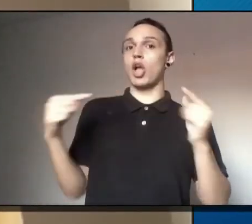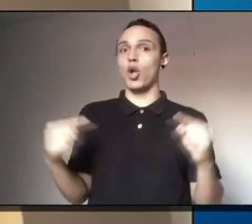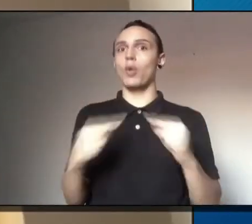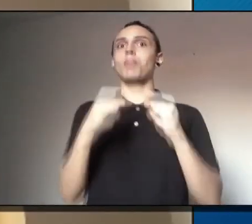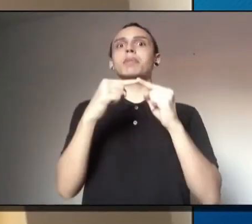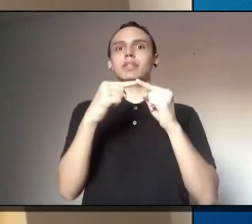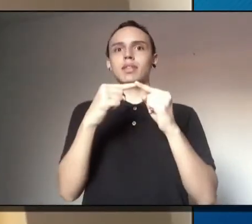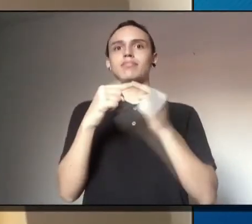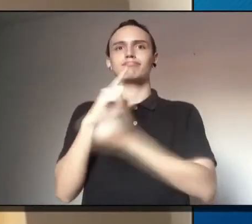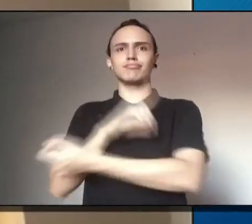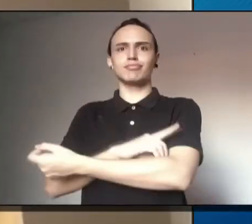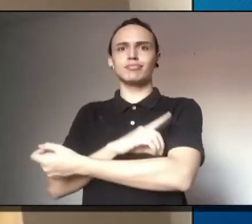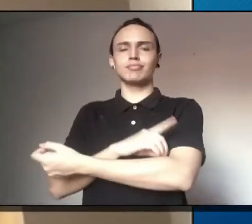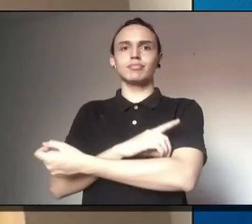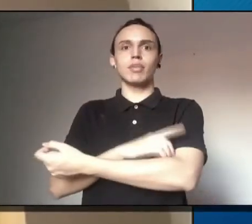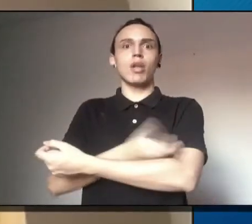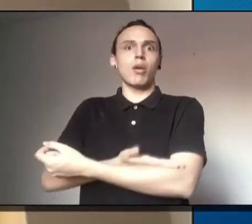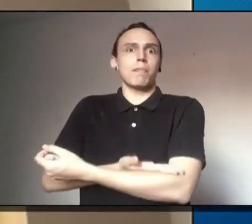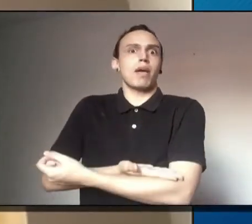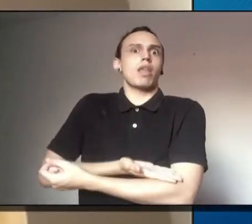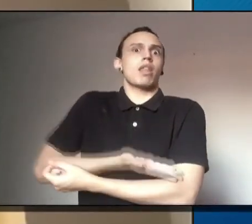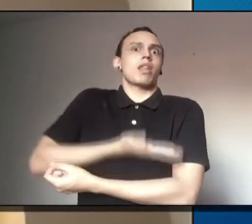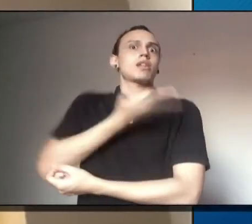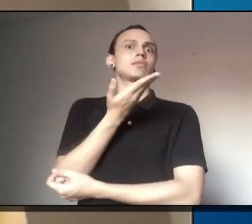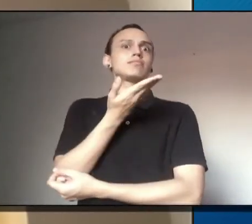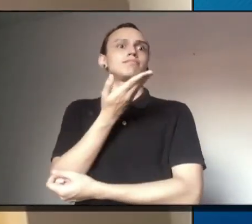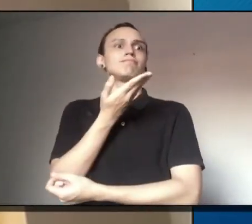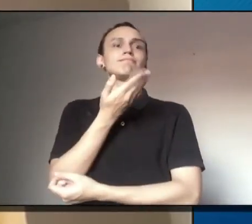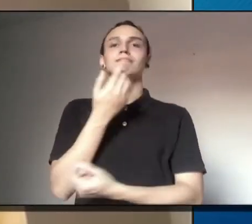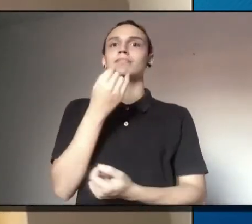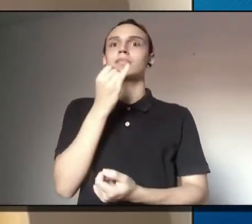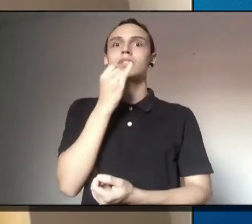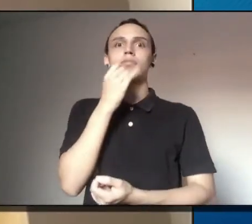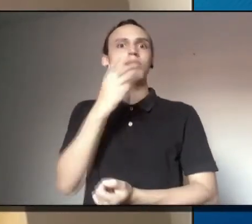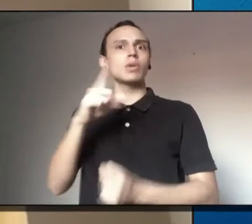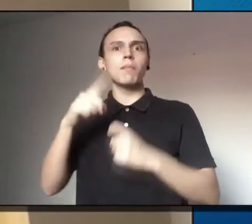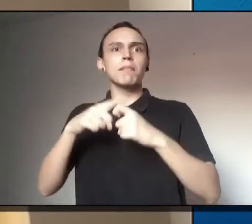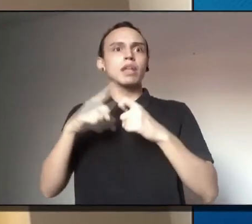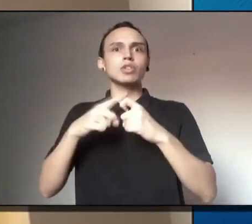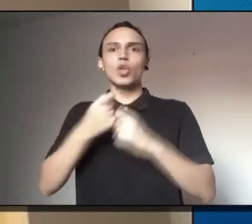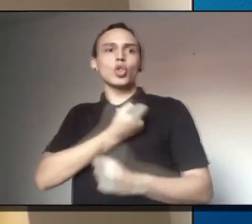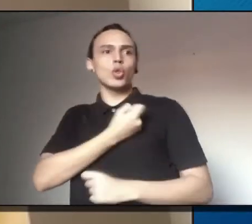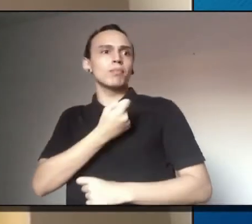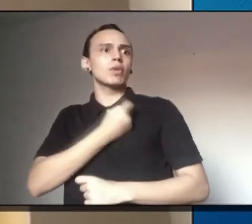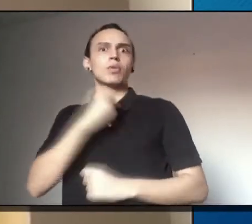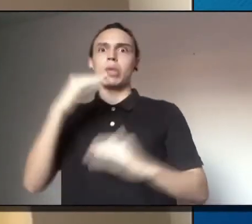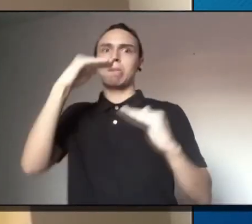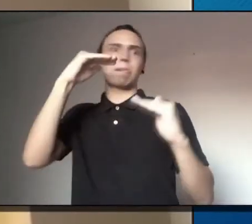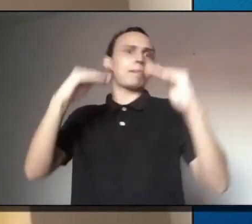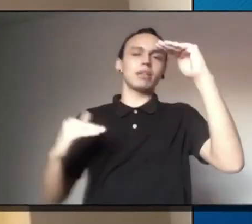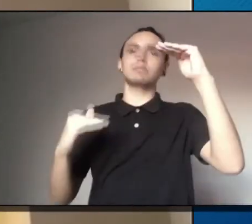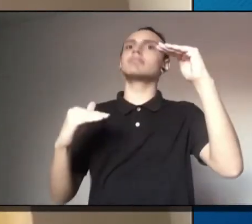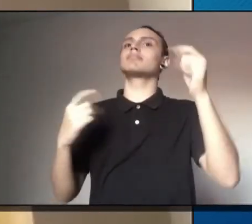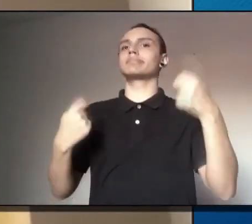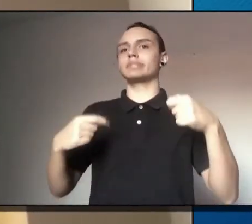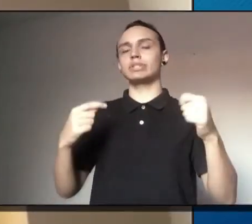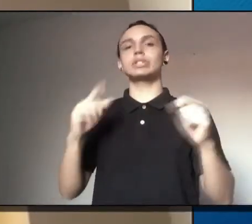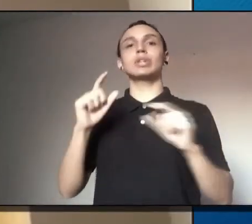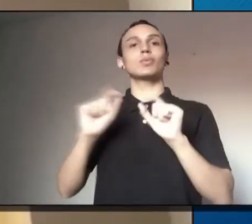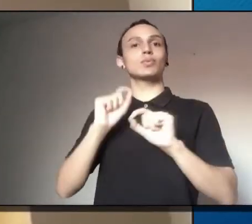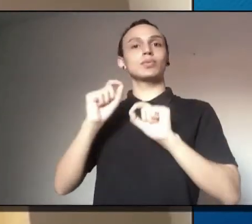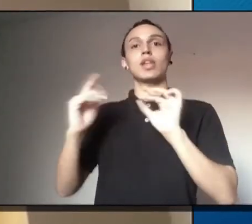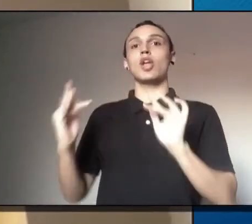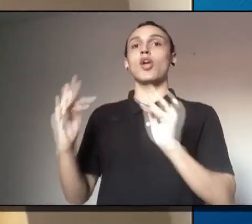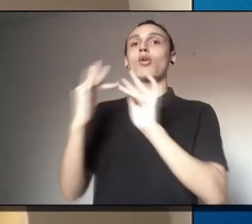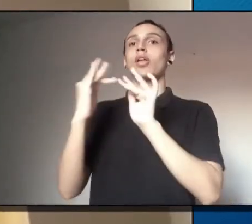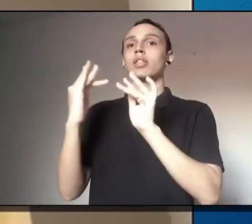glicose, a glicemia, a hemoglobina glicada estão fora da meta estabelecida pelo seu médico, você